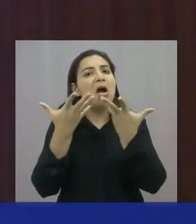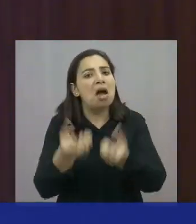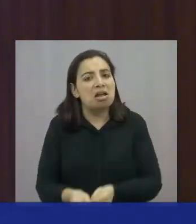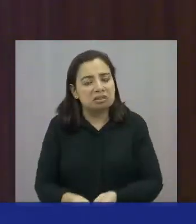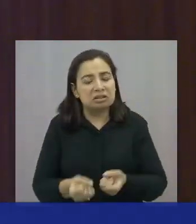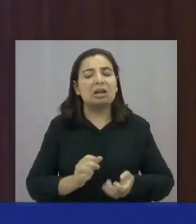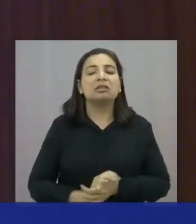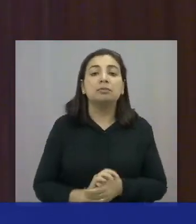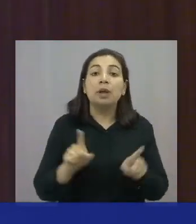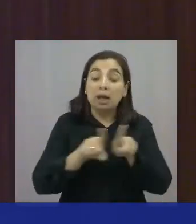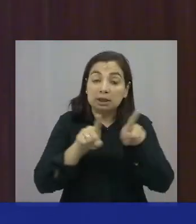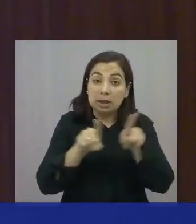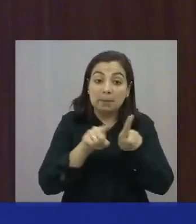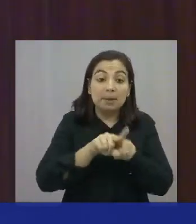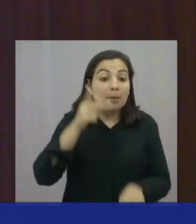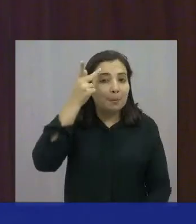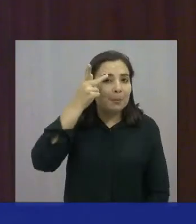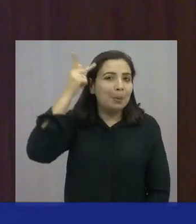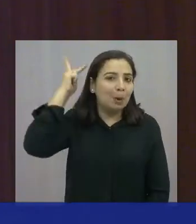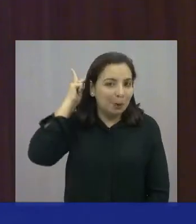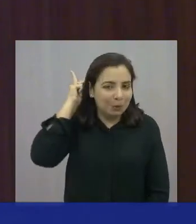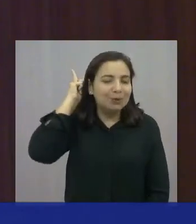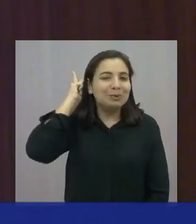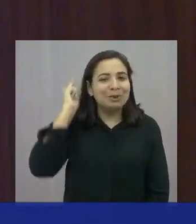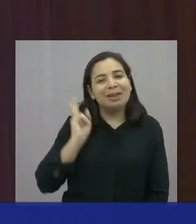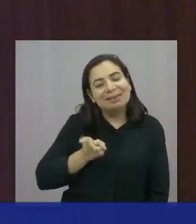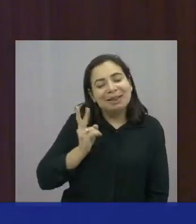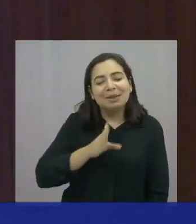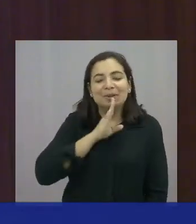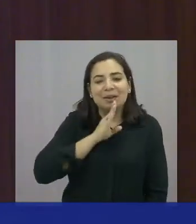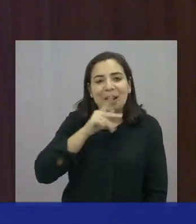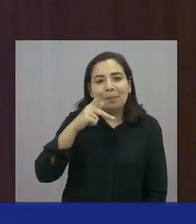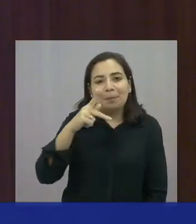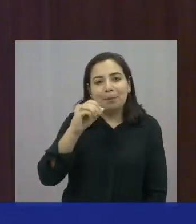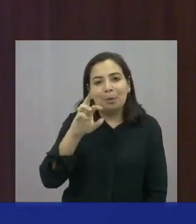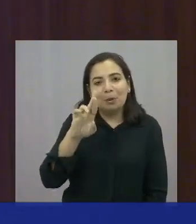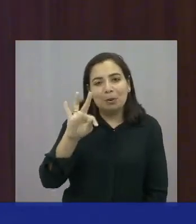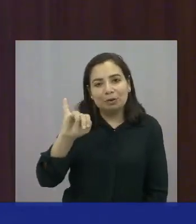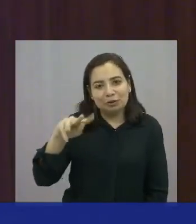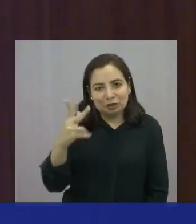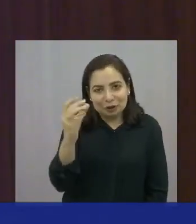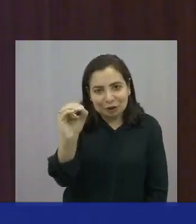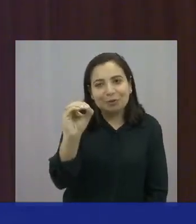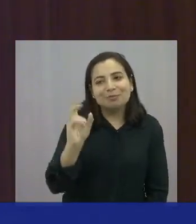que carinhosamente é chamado de Portinho pela presidente da AFIA, Marta Jucá.